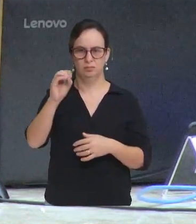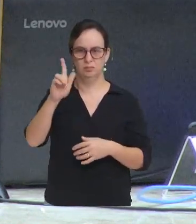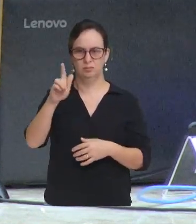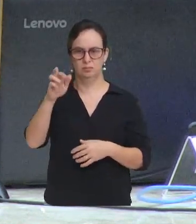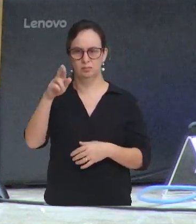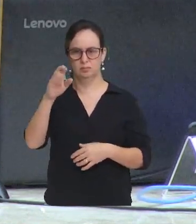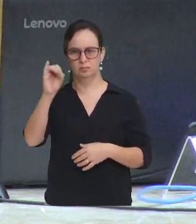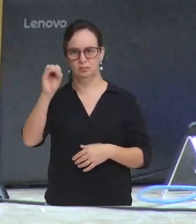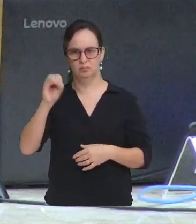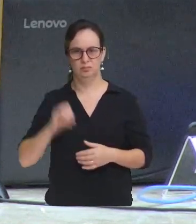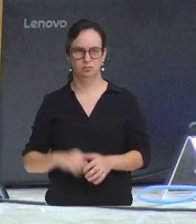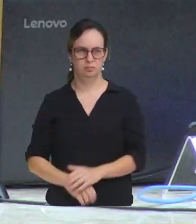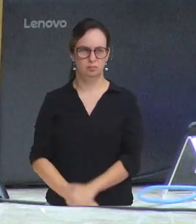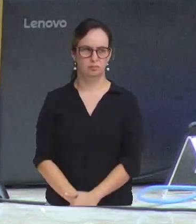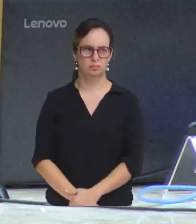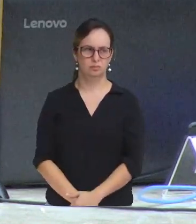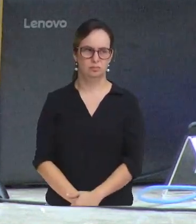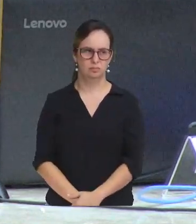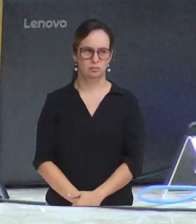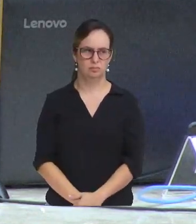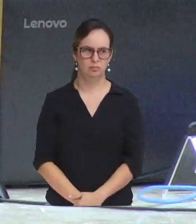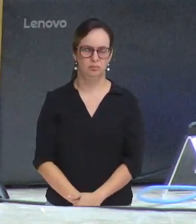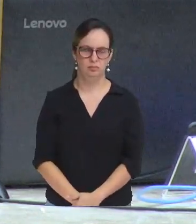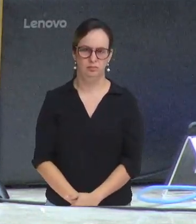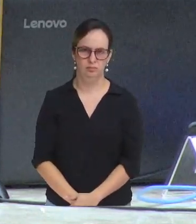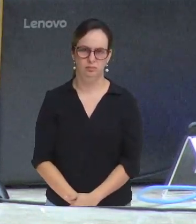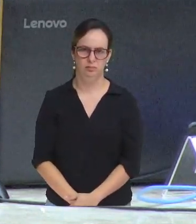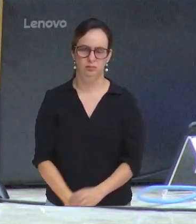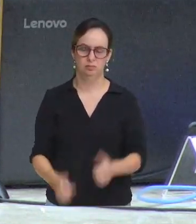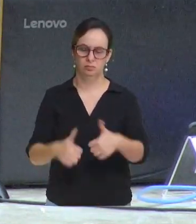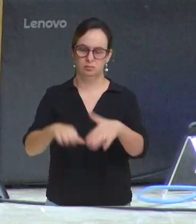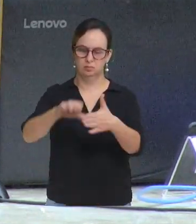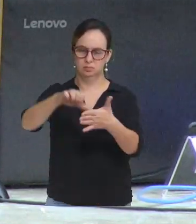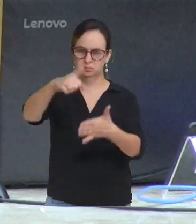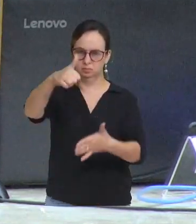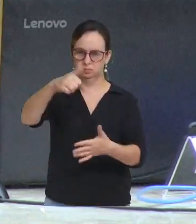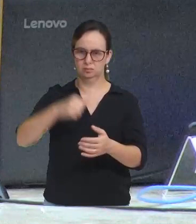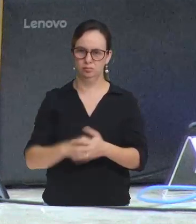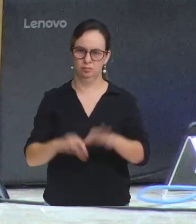Nascimento de ordem de prioridade do projeto de lei